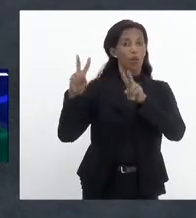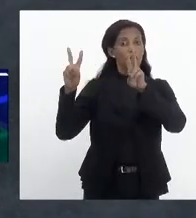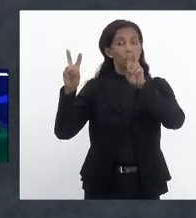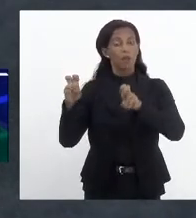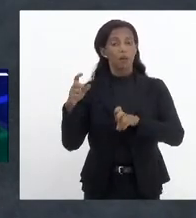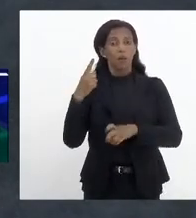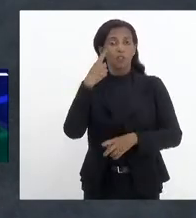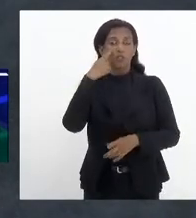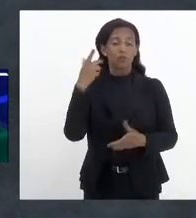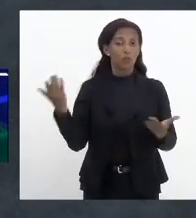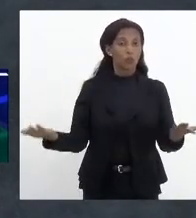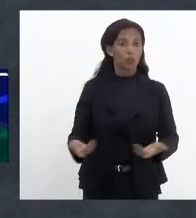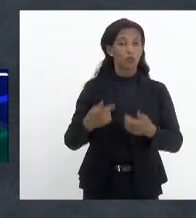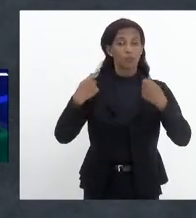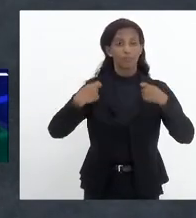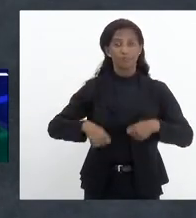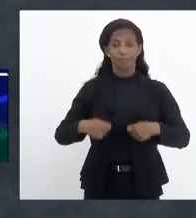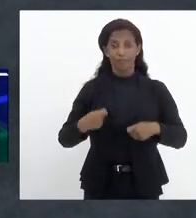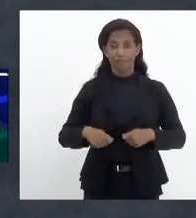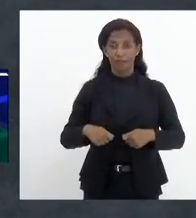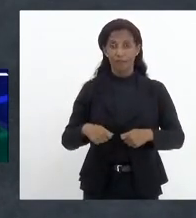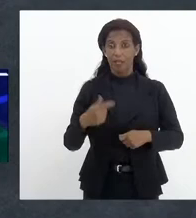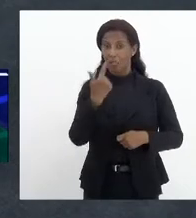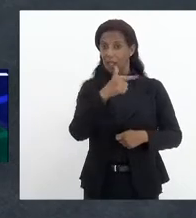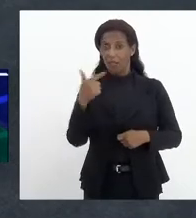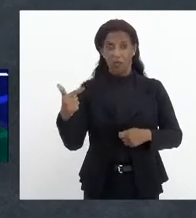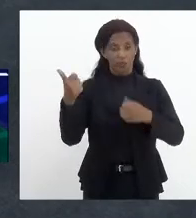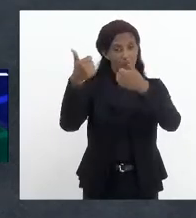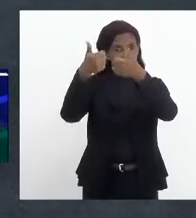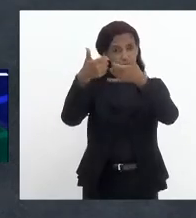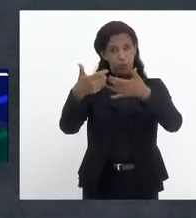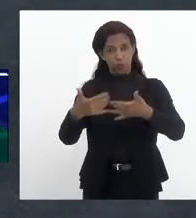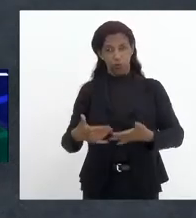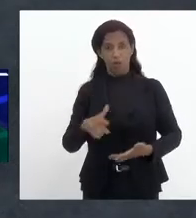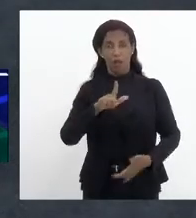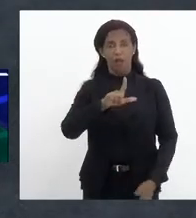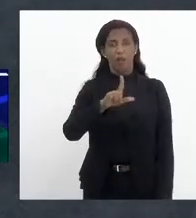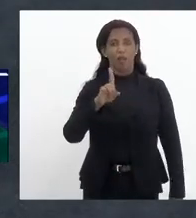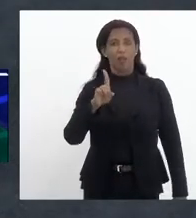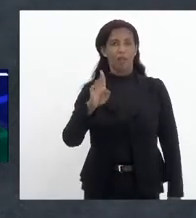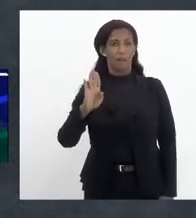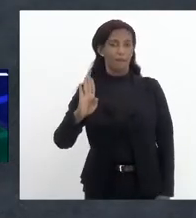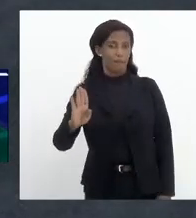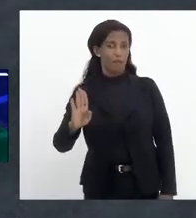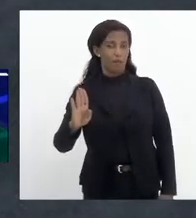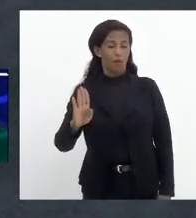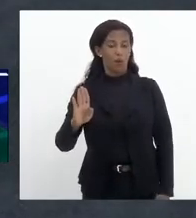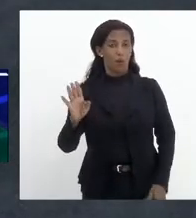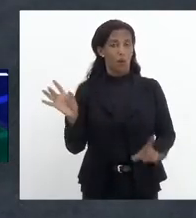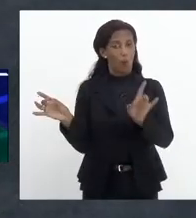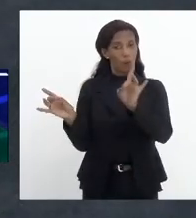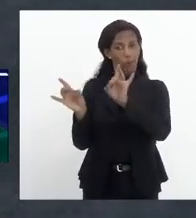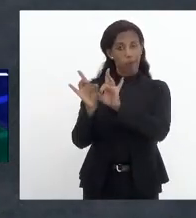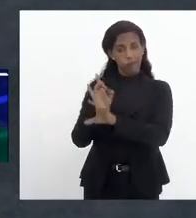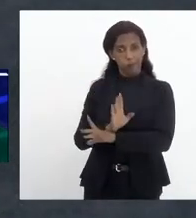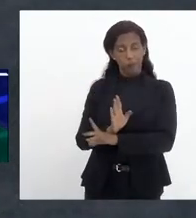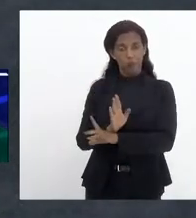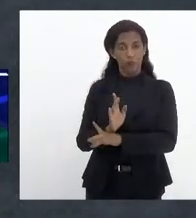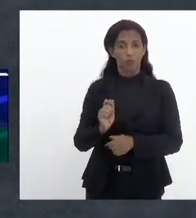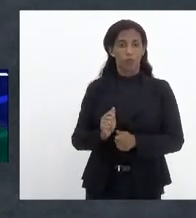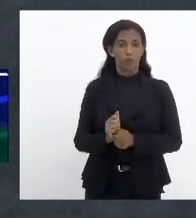para a educação e que não estão explicitamente definidos na LDB como passíveis de